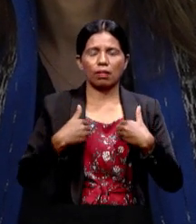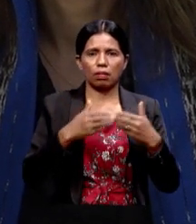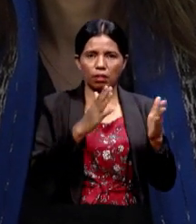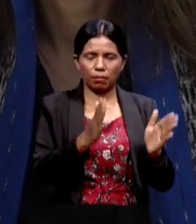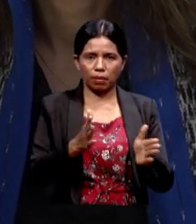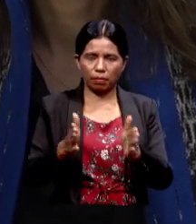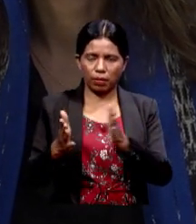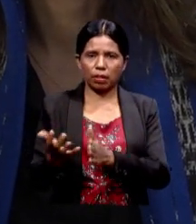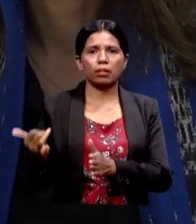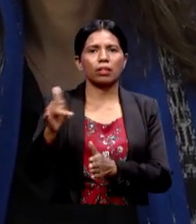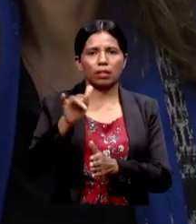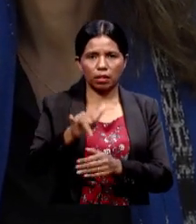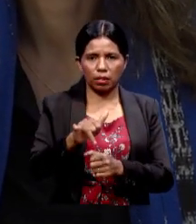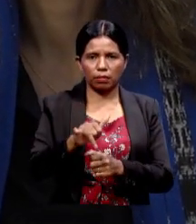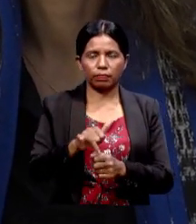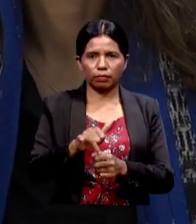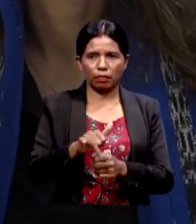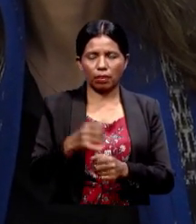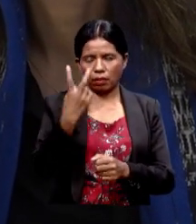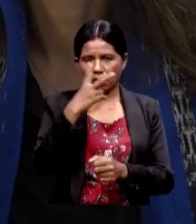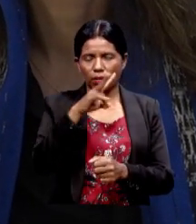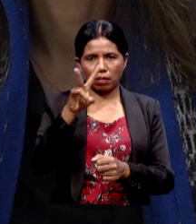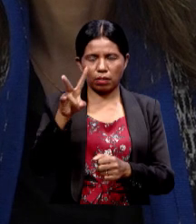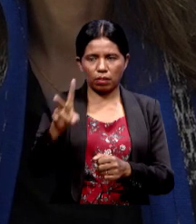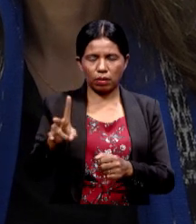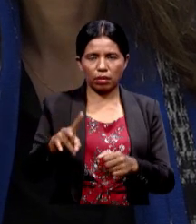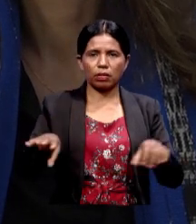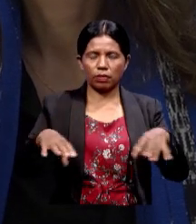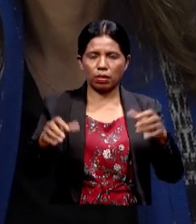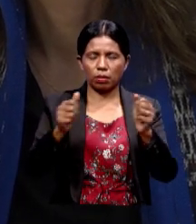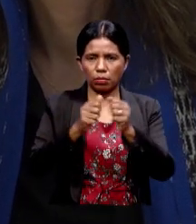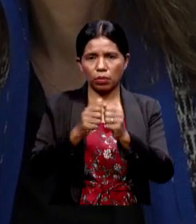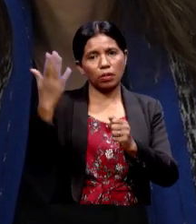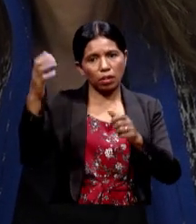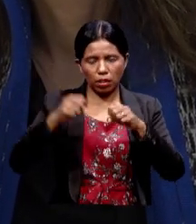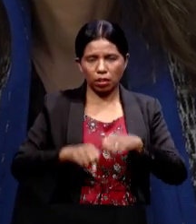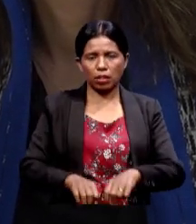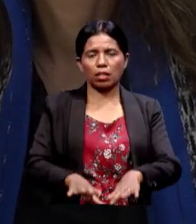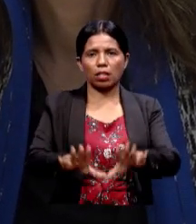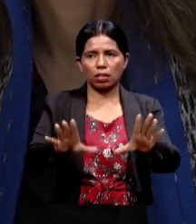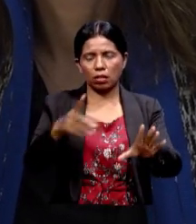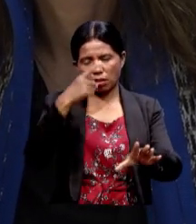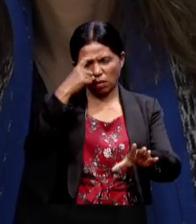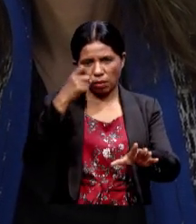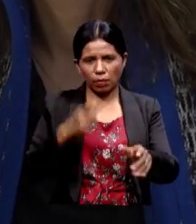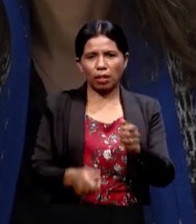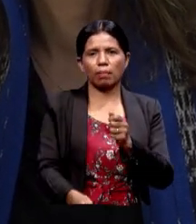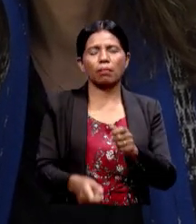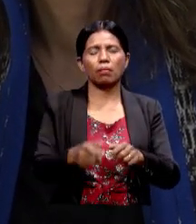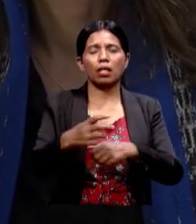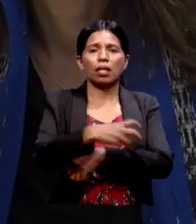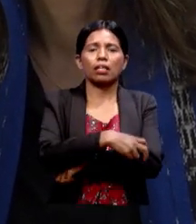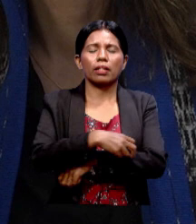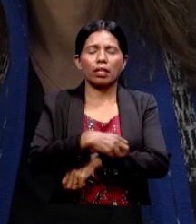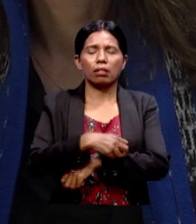preparação de Sirniambá. Harem, halo controle e a tassinaba, também pesca ilegal também